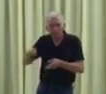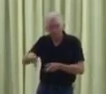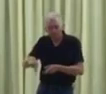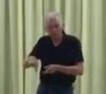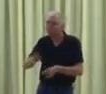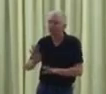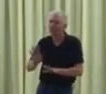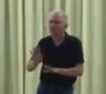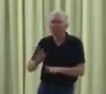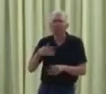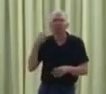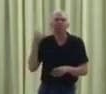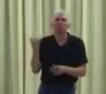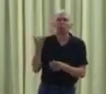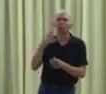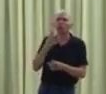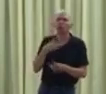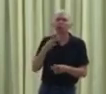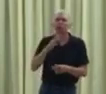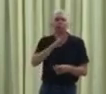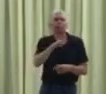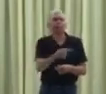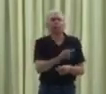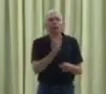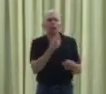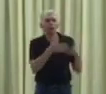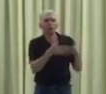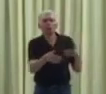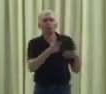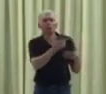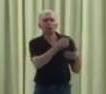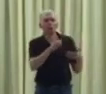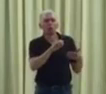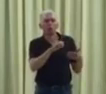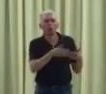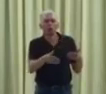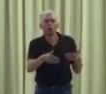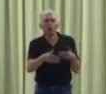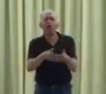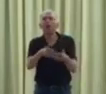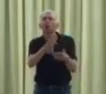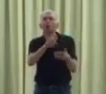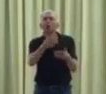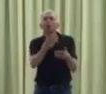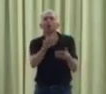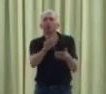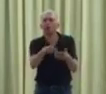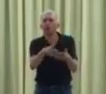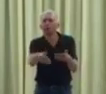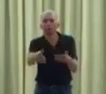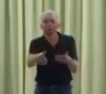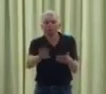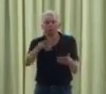isso. Então, não importa, o terceiro milênio começou em 2000, vai começar em 2030, alguém ouviu falar que o Chico Xavier, aliás, como as